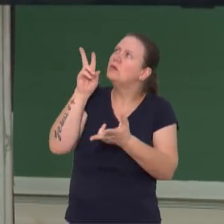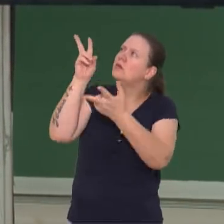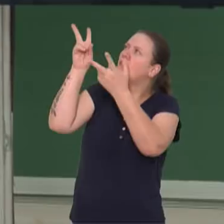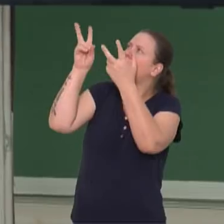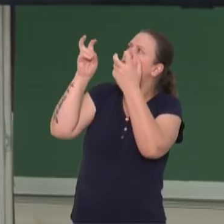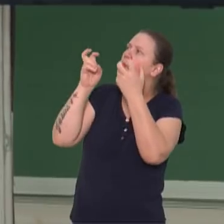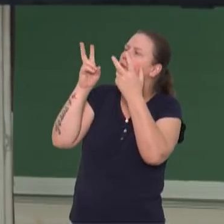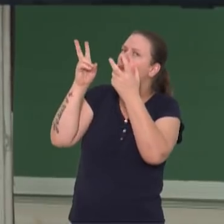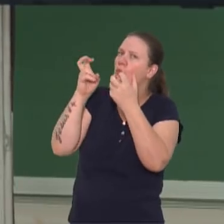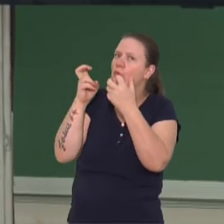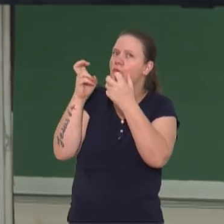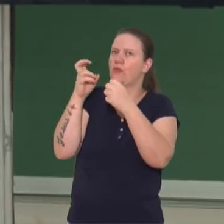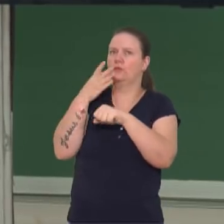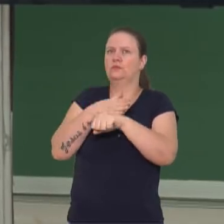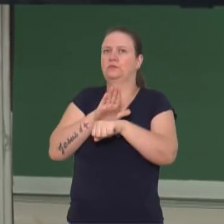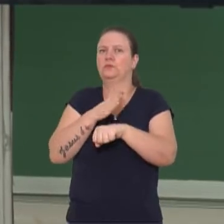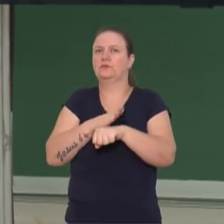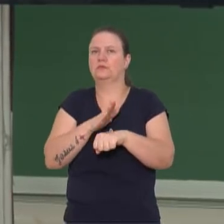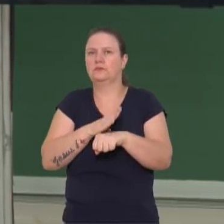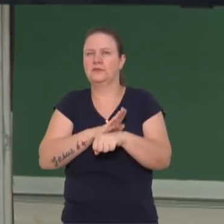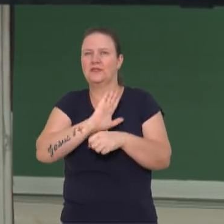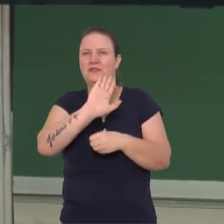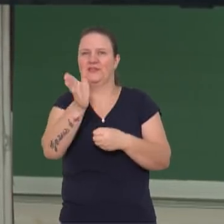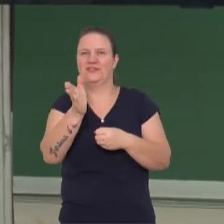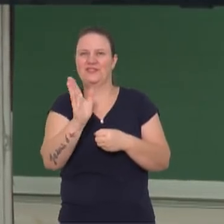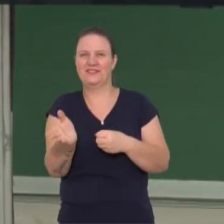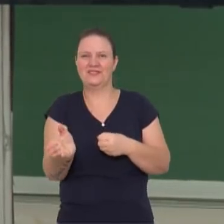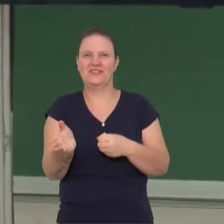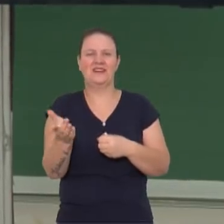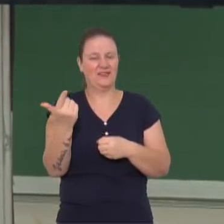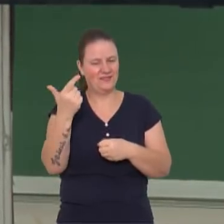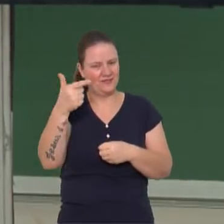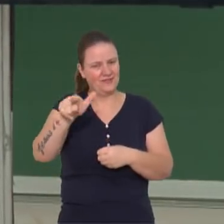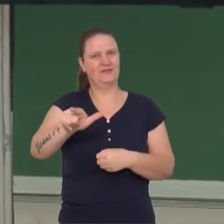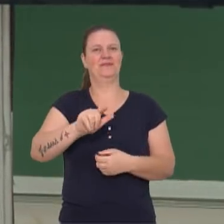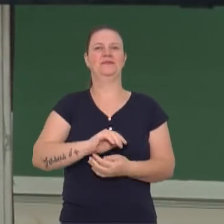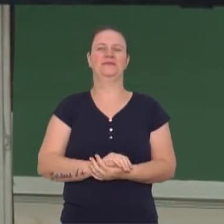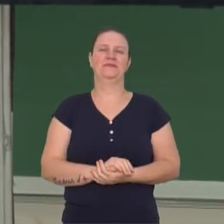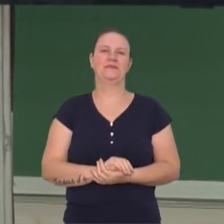observem bem esse exercício aqui, que a gente já vai para o próximo.